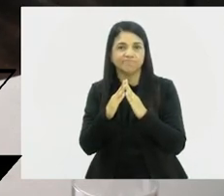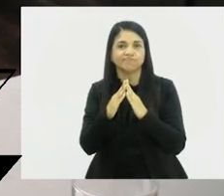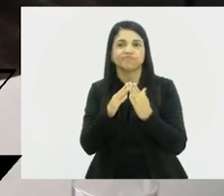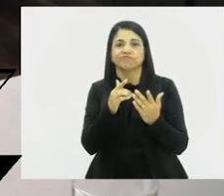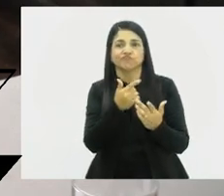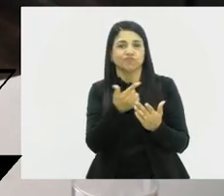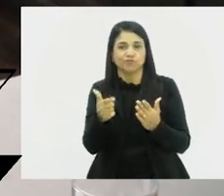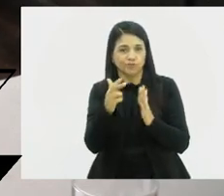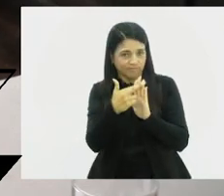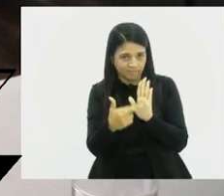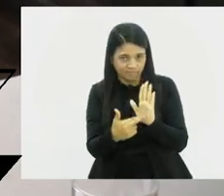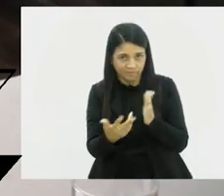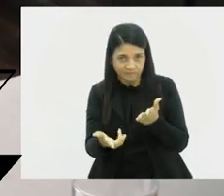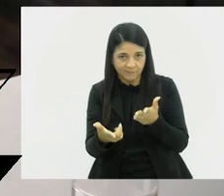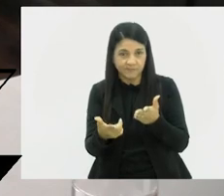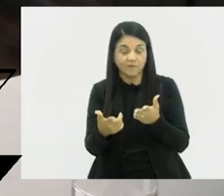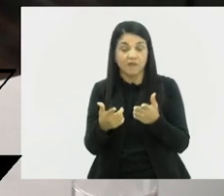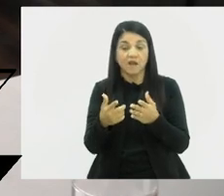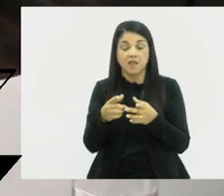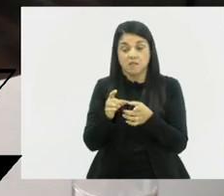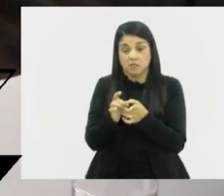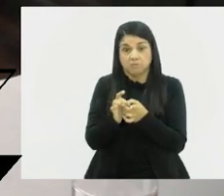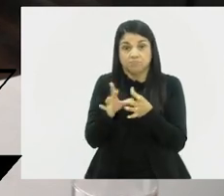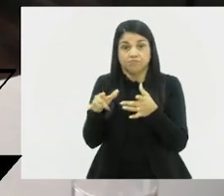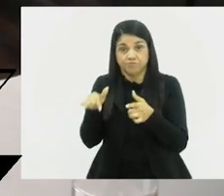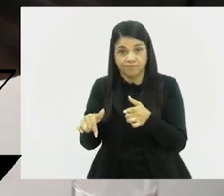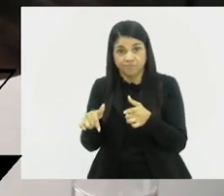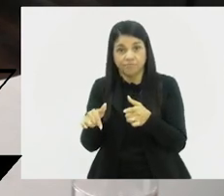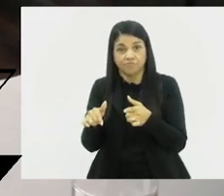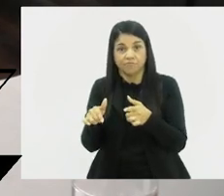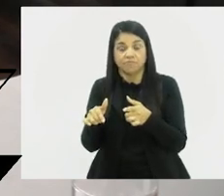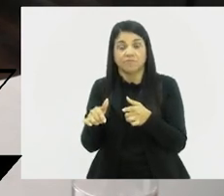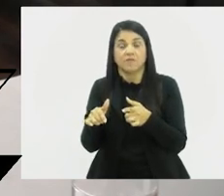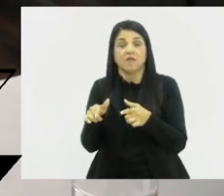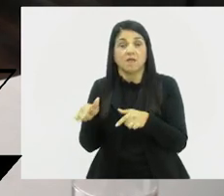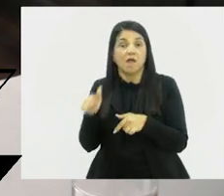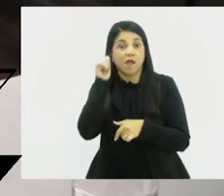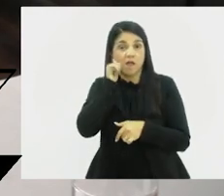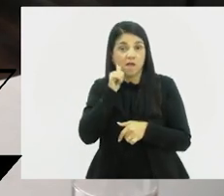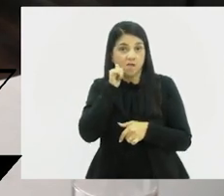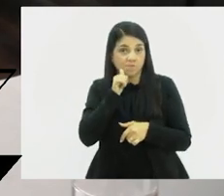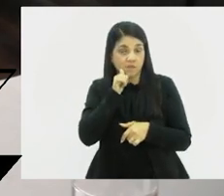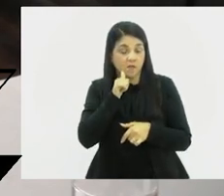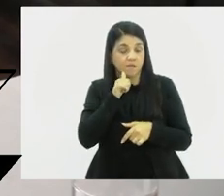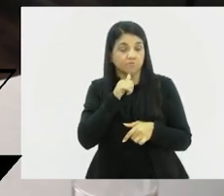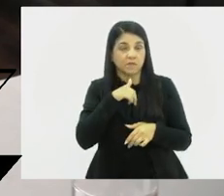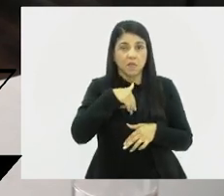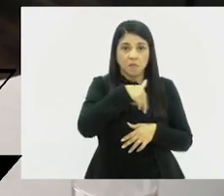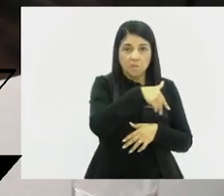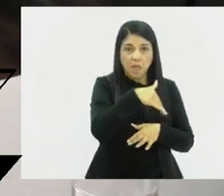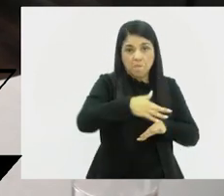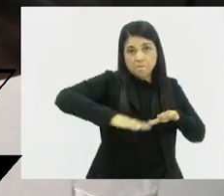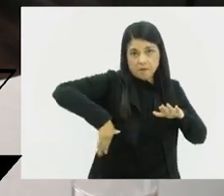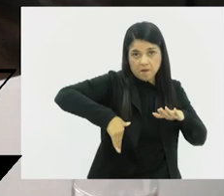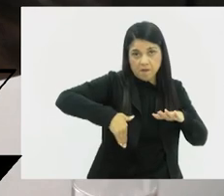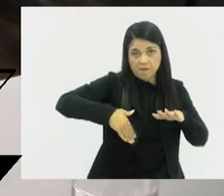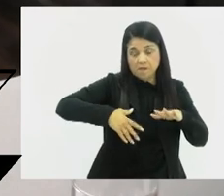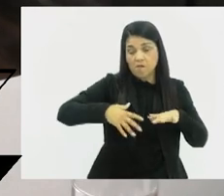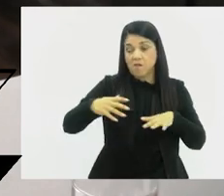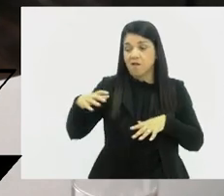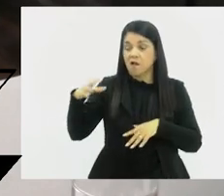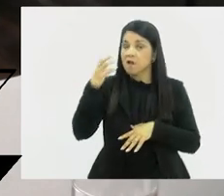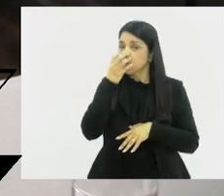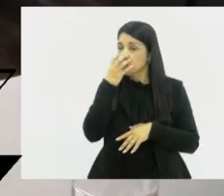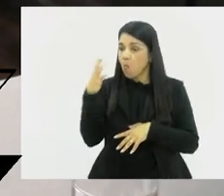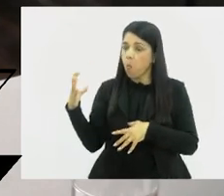vizinha, quando ela iria caminhar à praia, e foi abruptamente atacada. E nós precisamos,